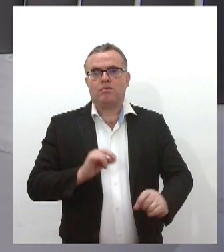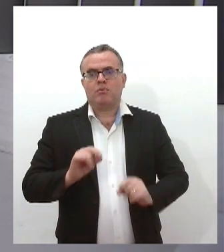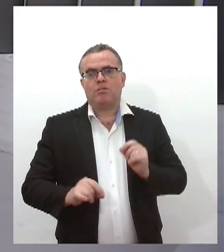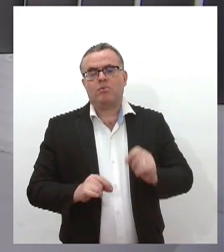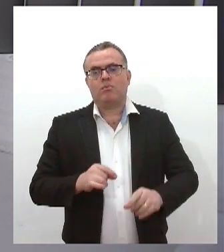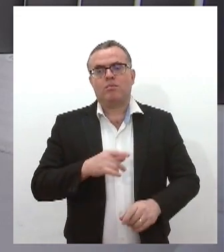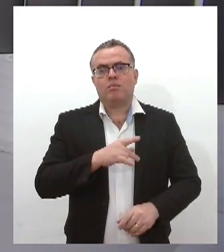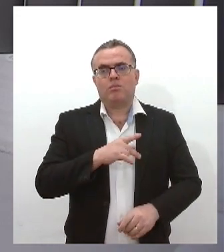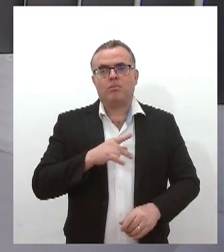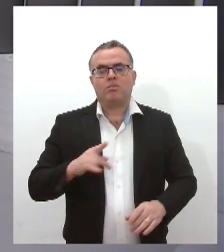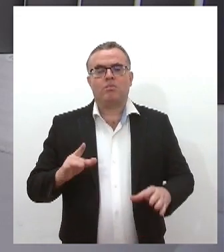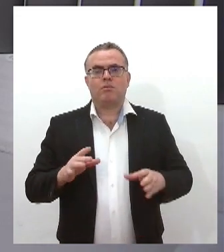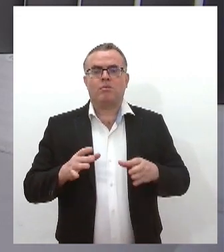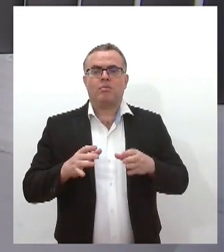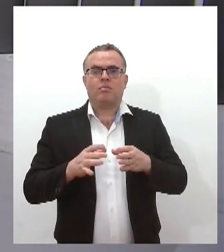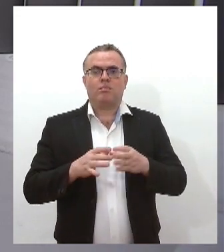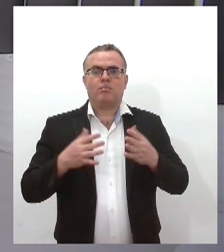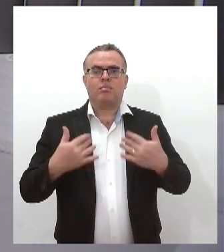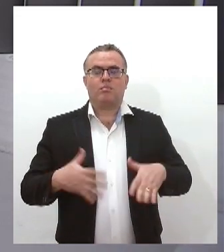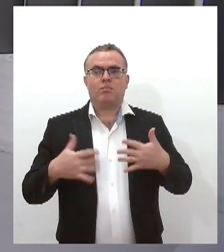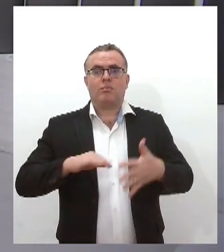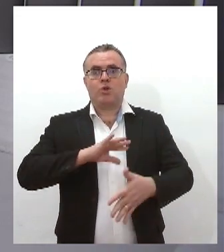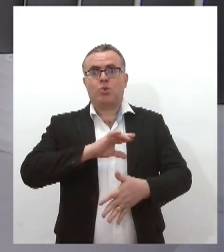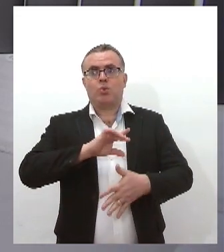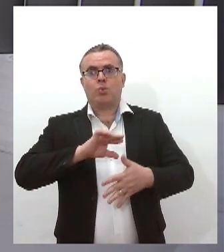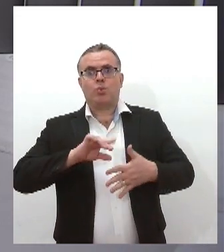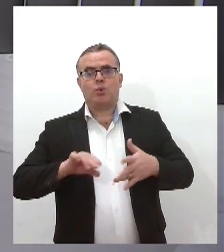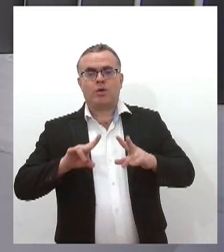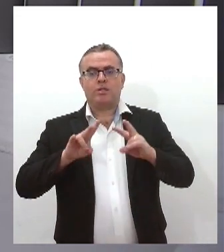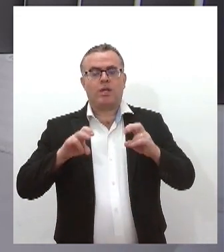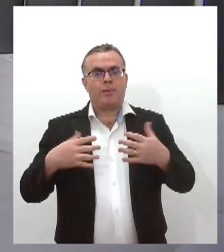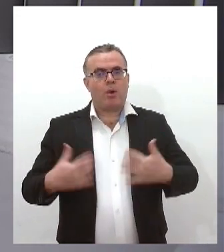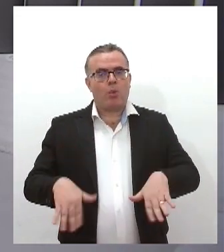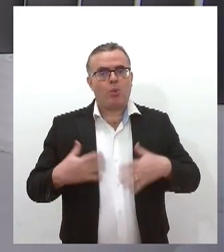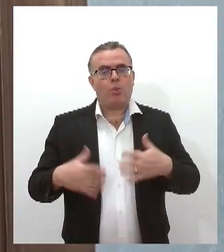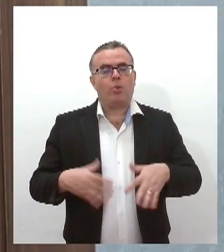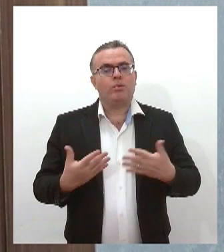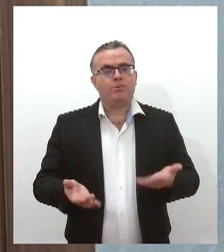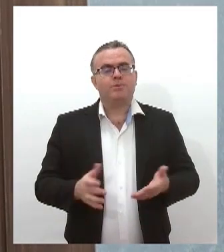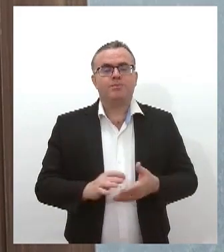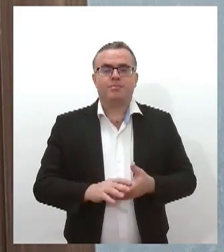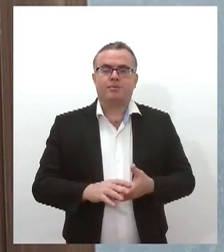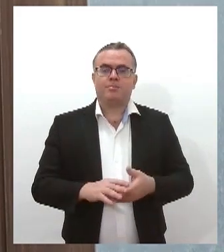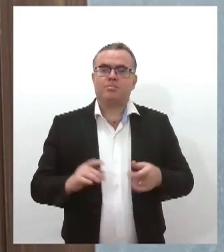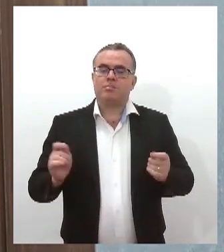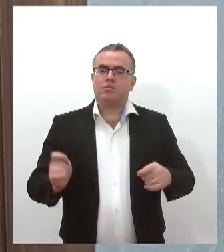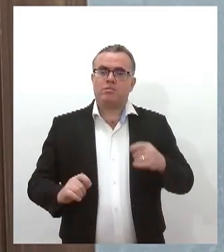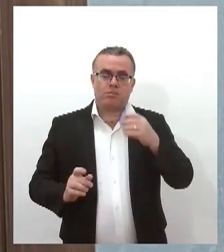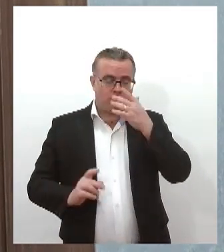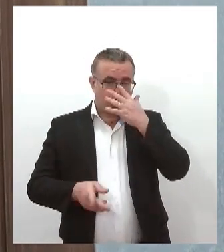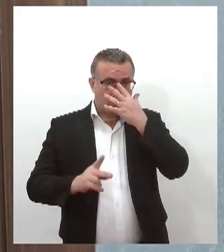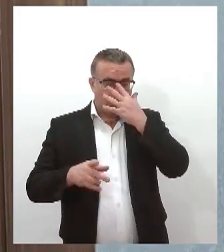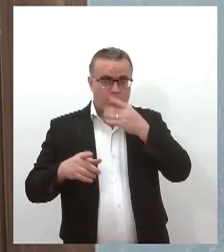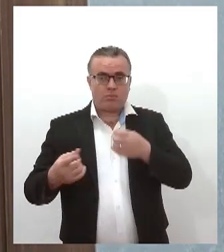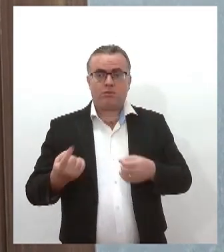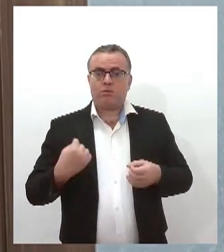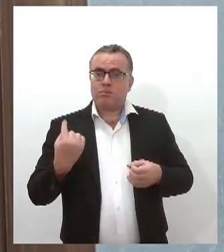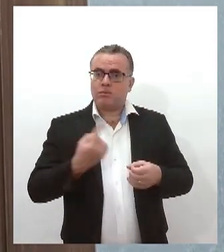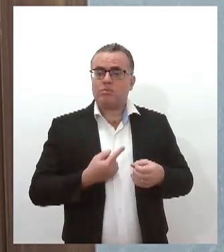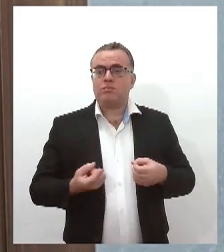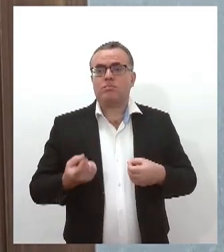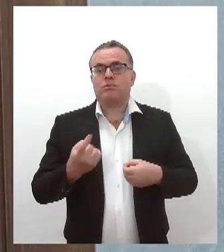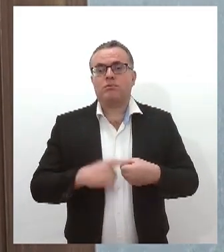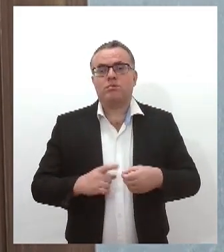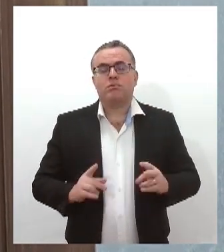ela é tão completa, né, tão abrangente? É, creio que a gente tem os próximos passos agora e a gente retornar à nossa cadeira que nós tínhamos lá